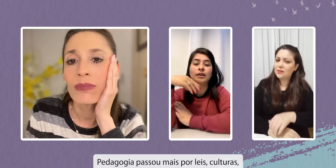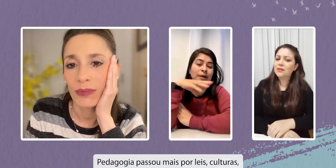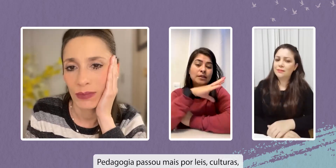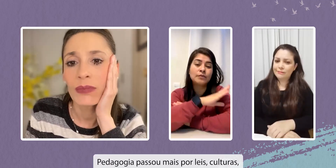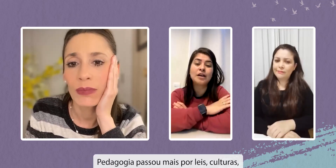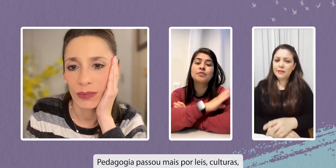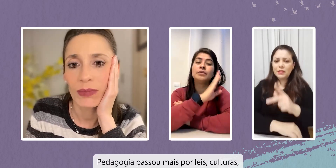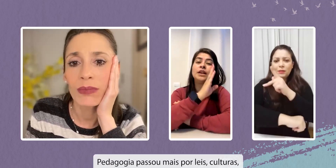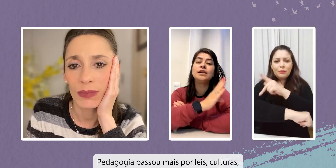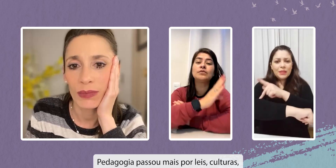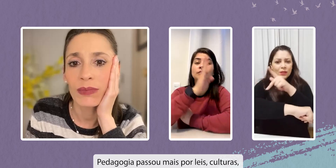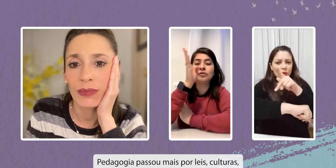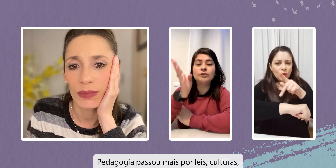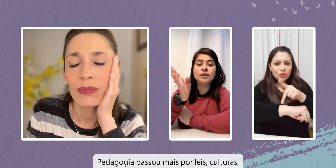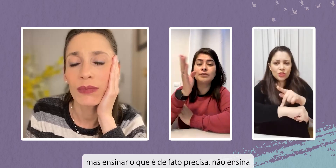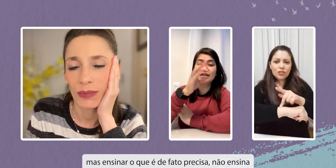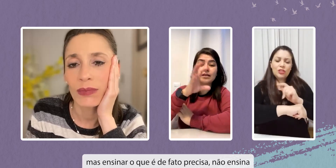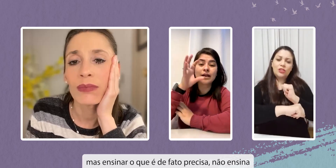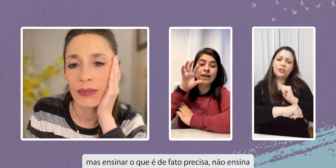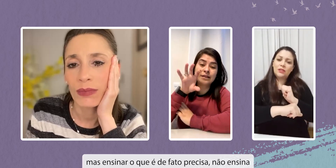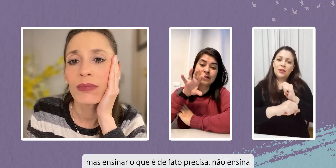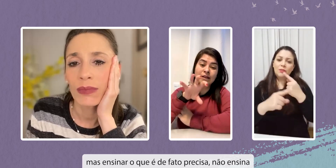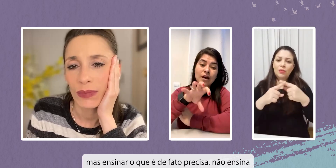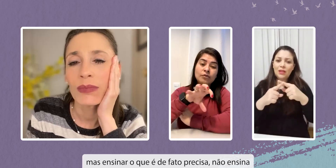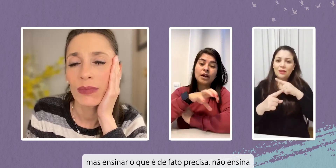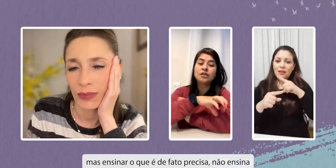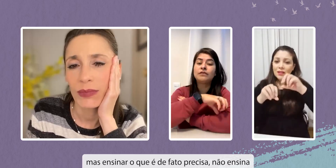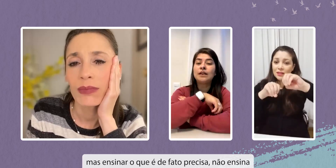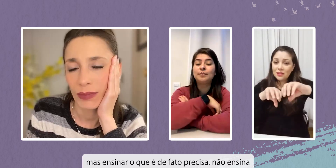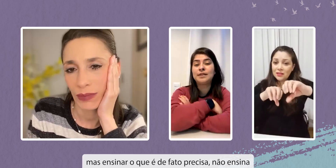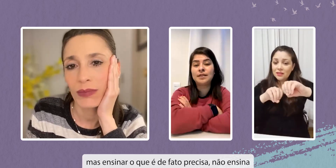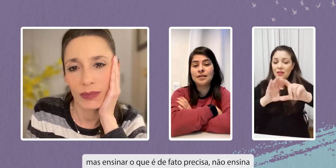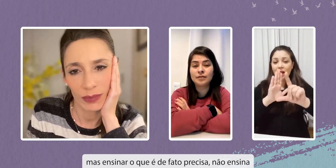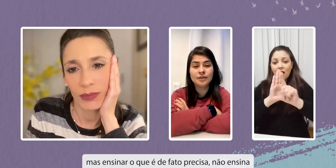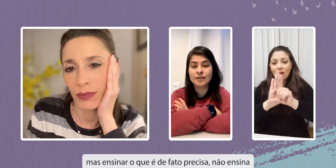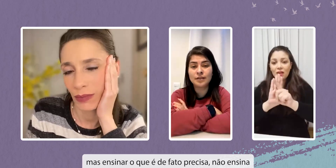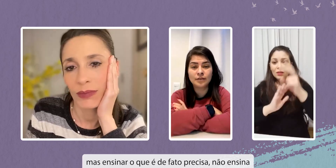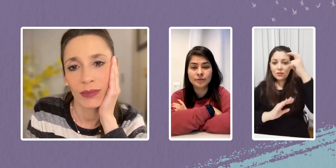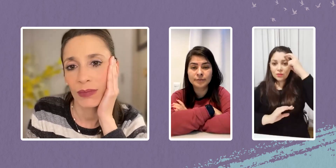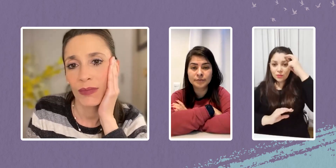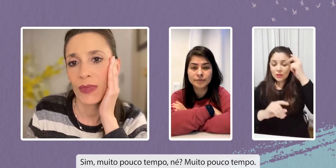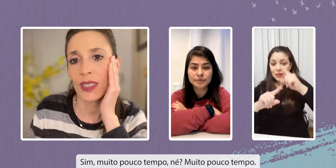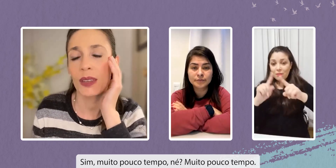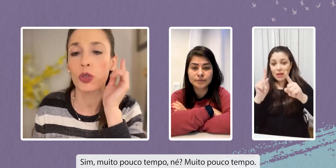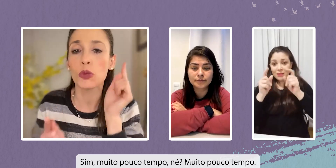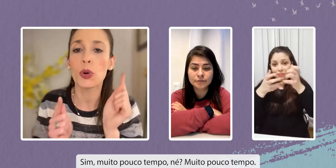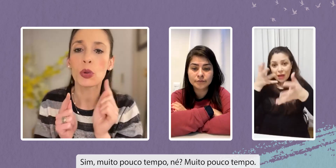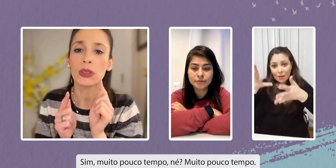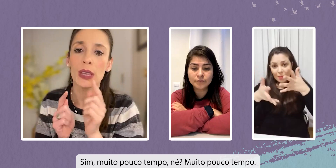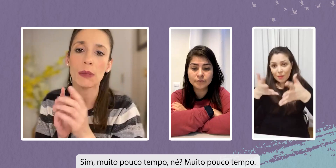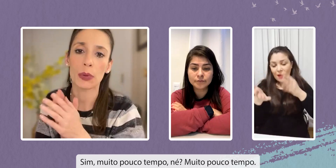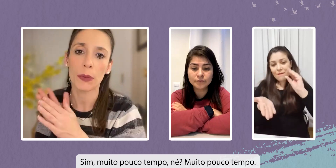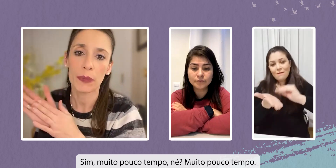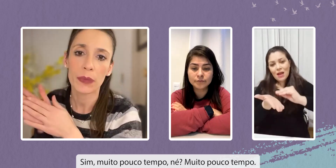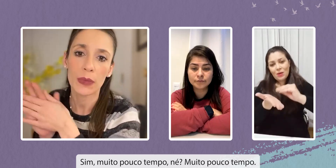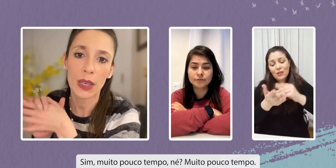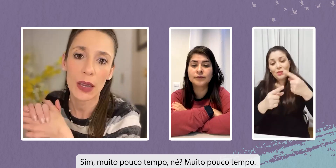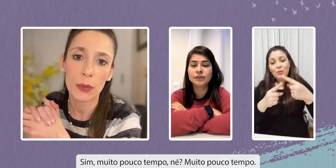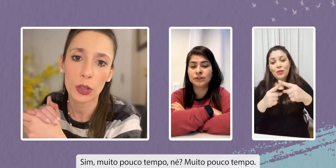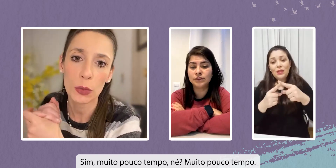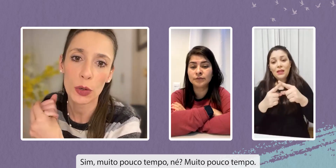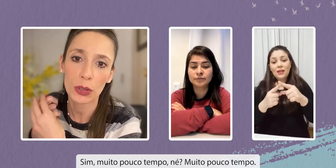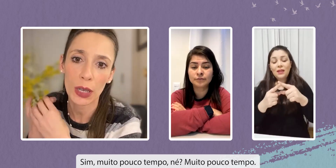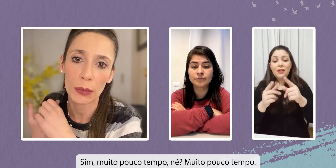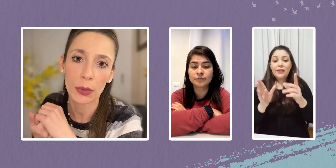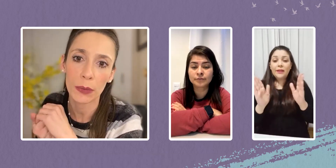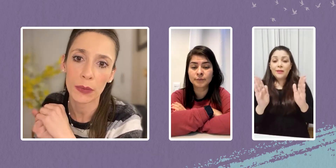Pedagogia, passam mais por leis, culturas, mas ensinar o que é de fato precisa, não ensino. Sim, muito pouco tempo, né?